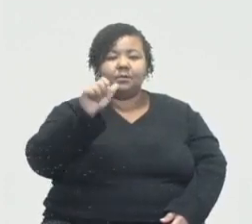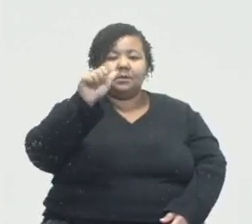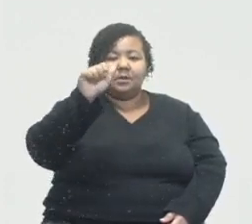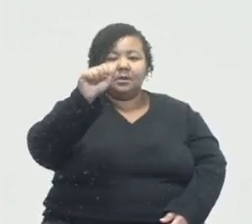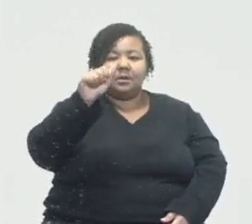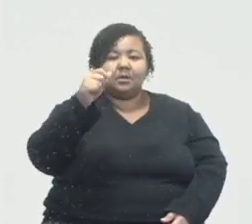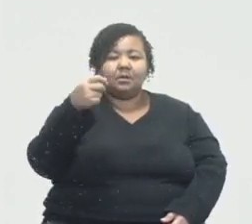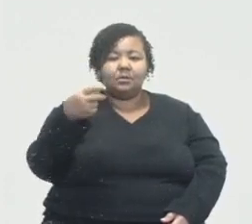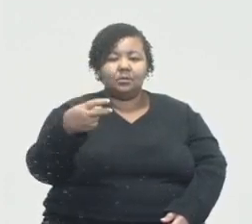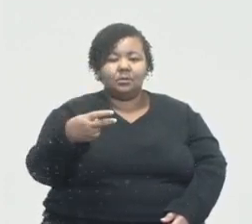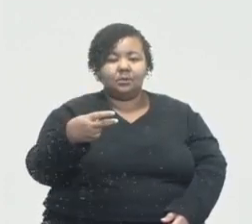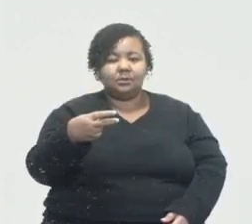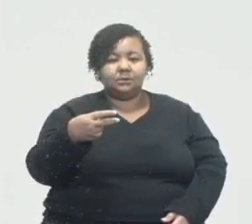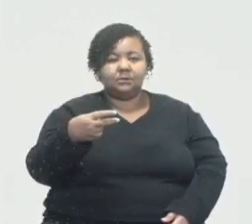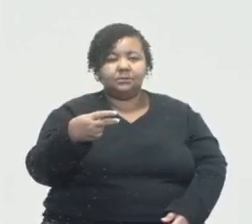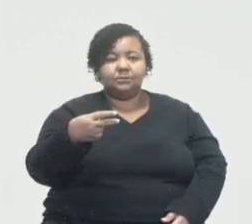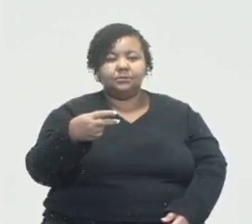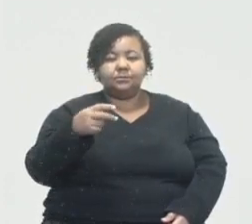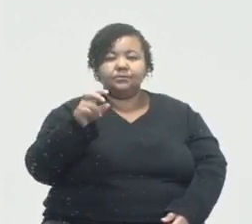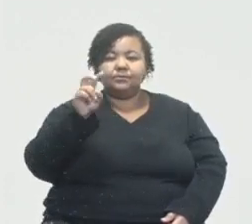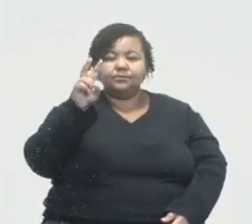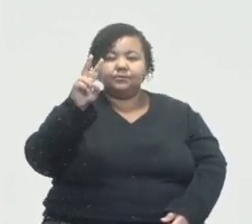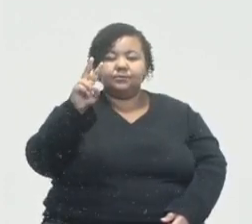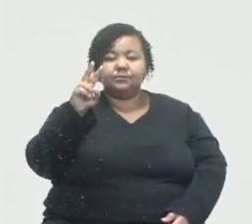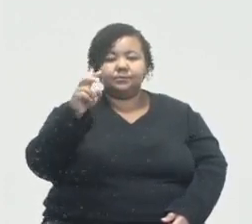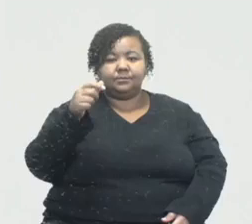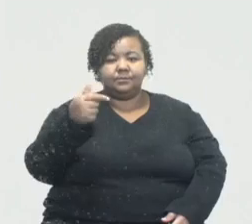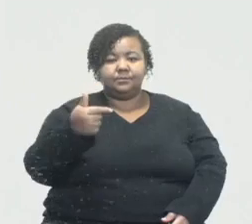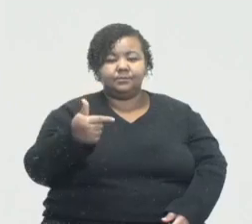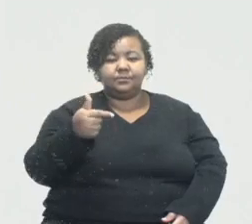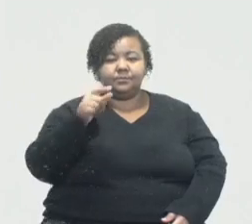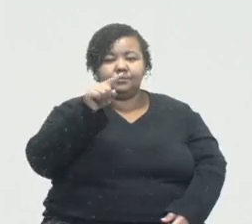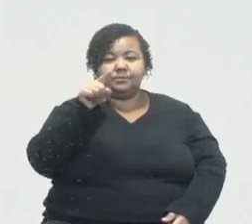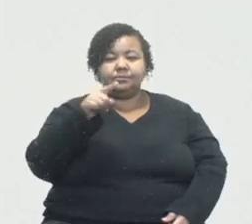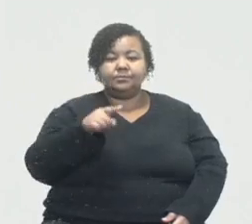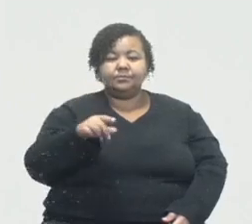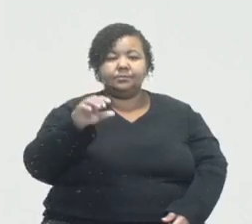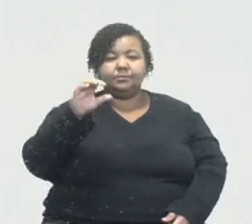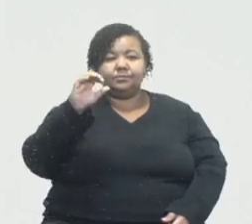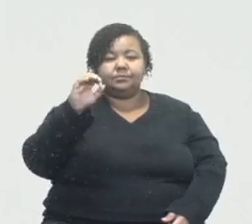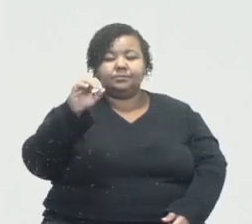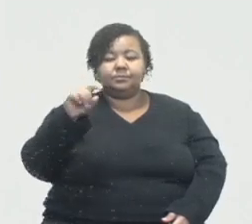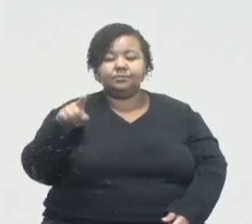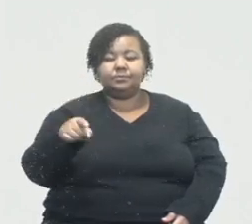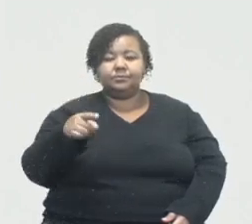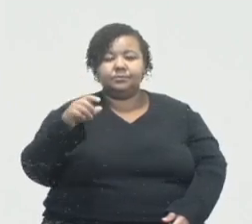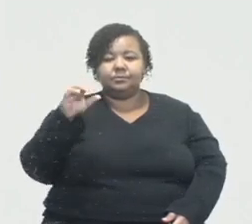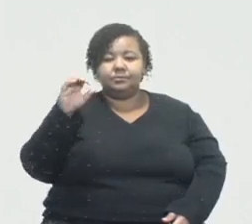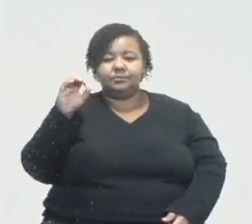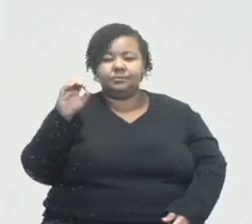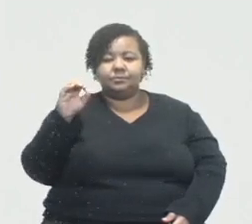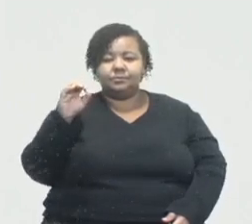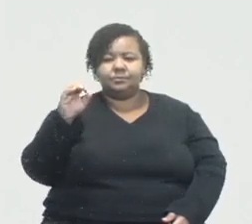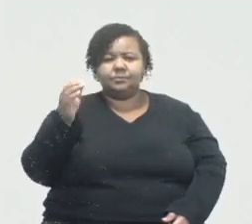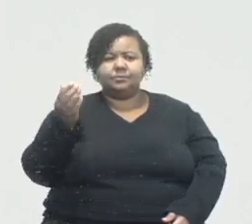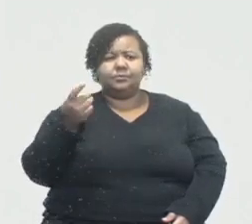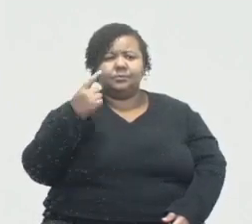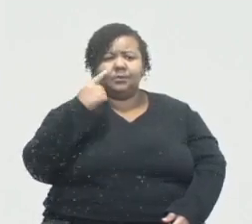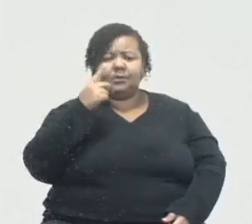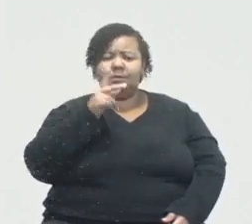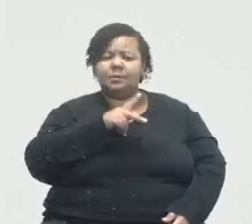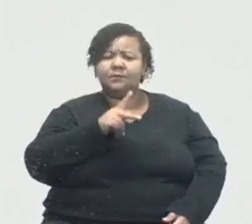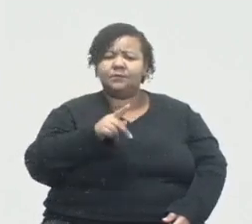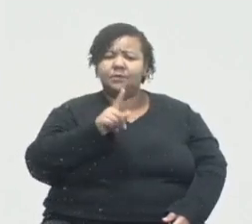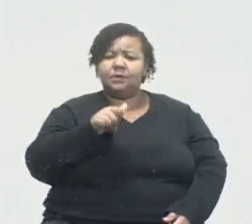A2, nosso vetor 2, ele é igual 0, 0. Mas, professora, mas lá não era só um 0? Você não